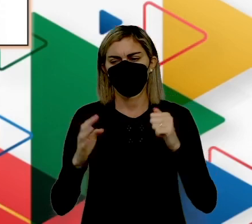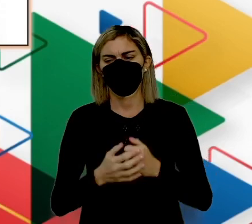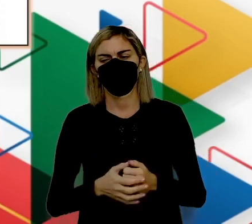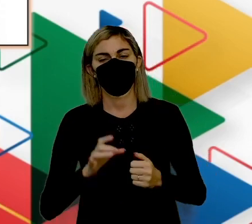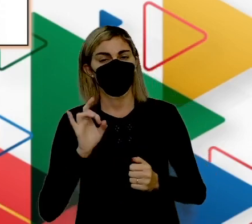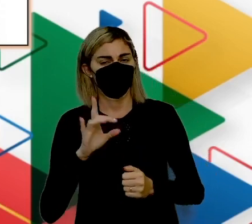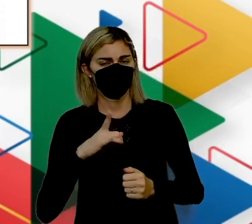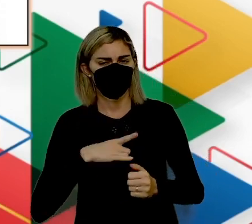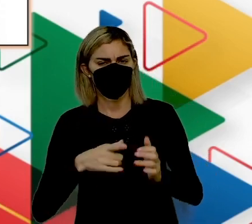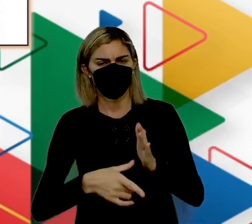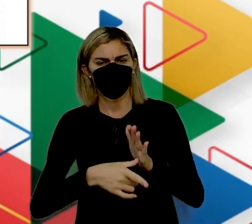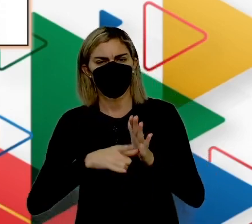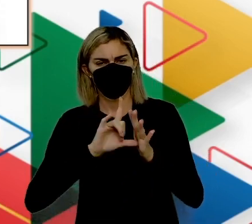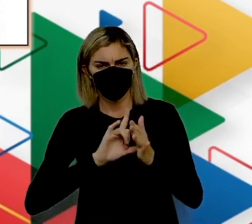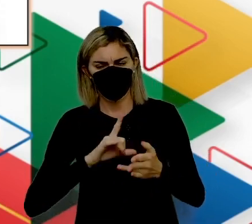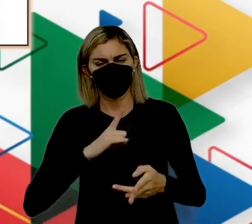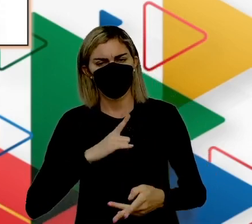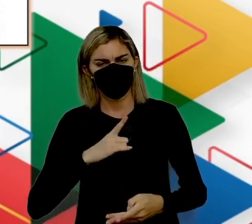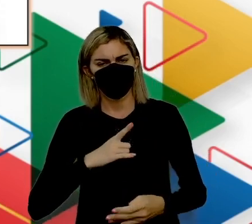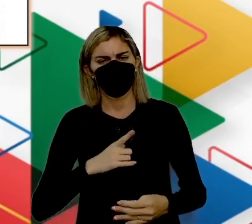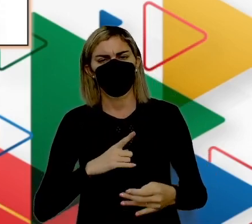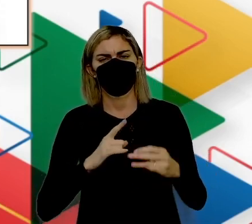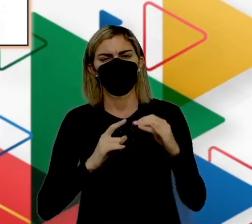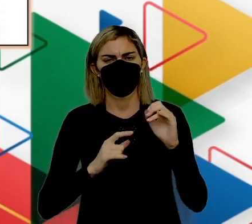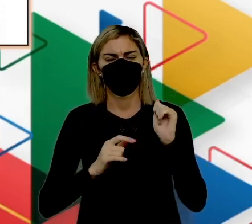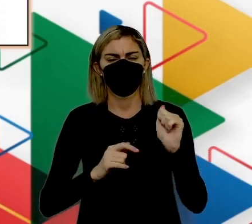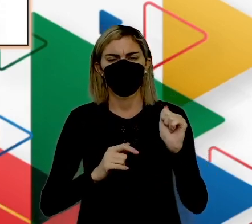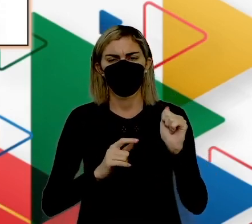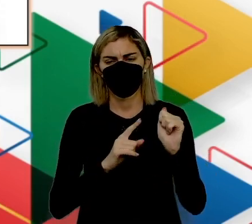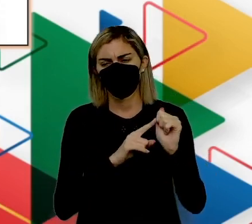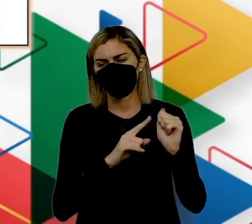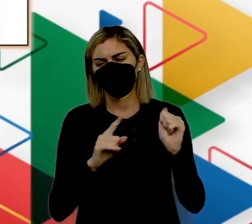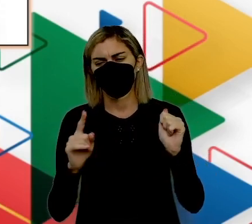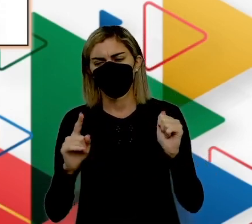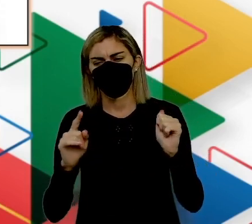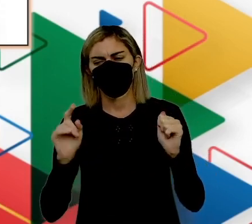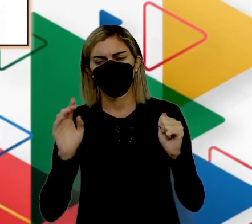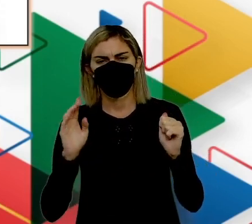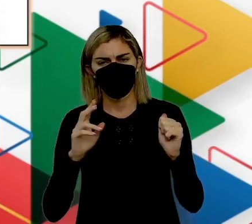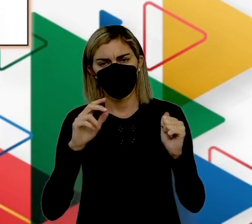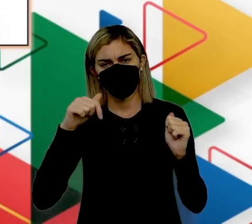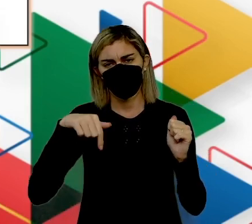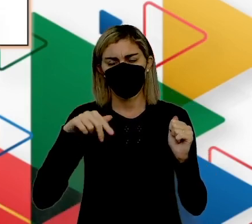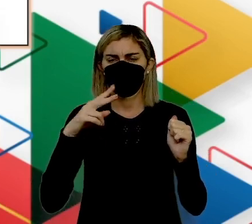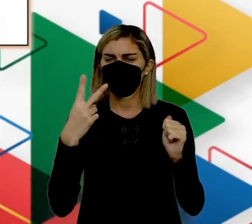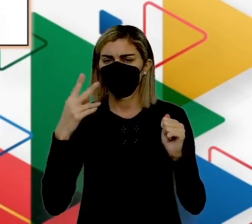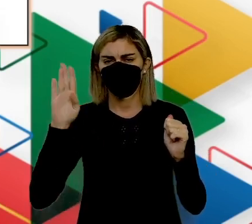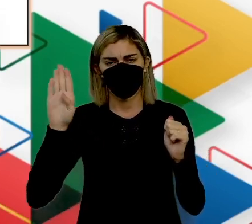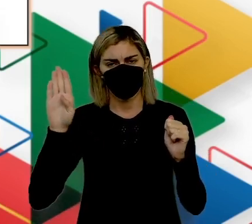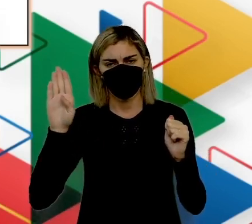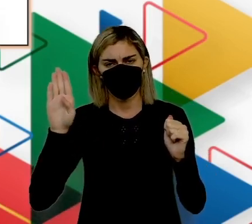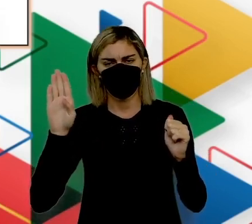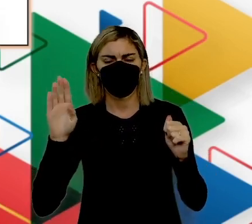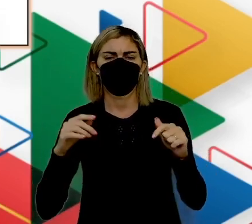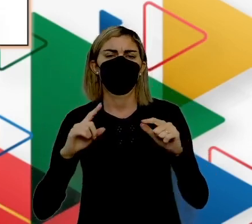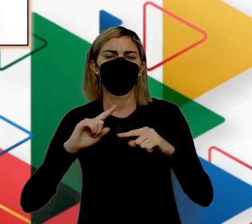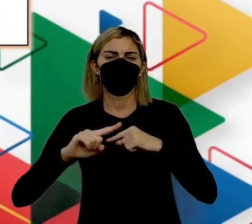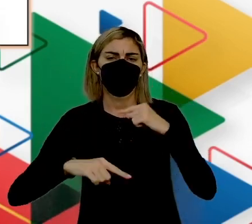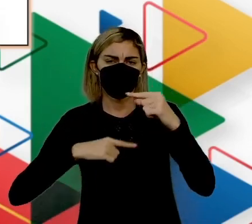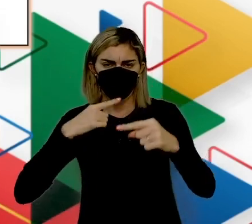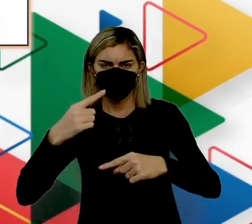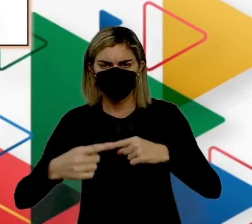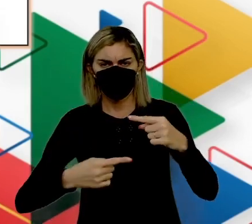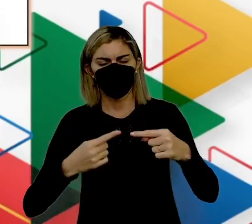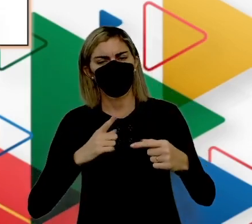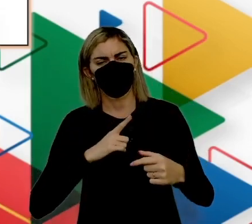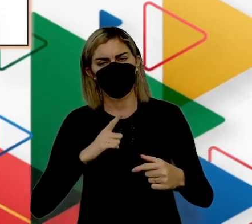que antes tu tem uma carga Q1 em A e uma carga Q2 em B. E depois tu tem